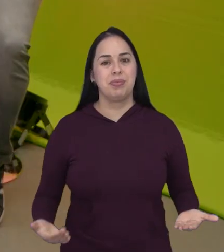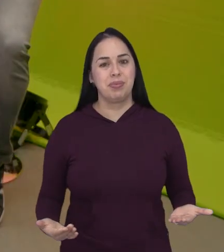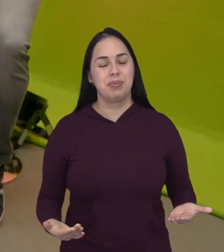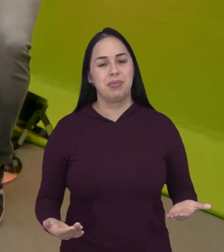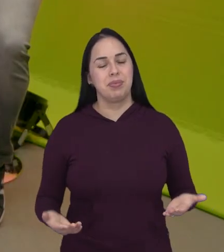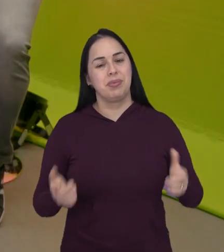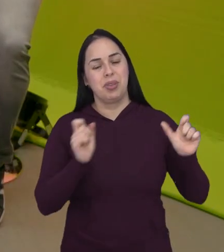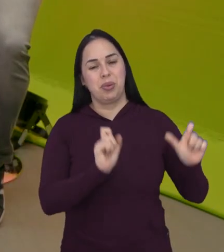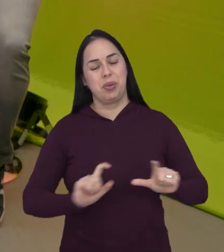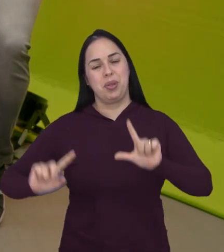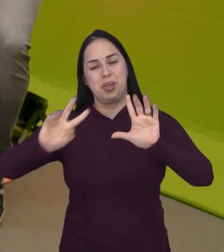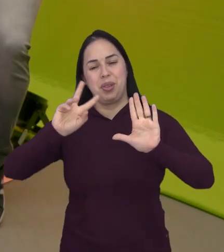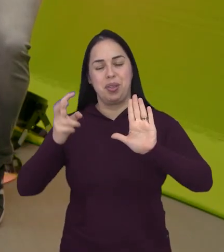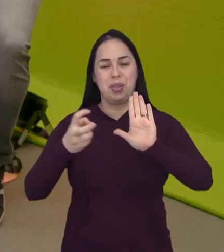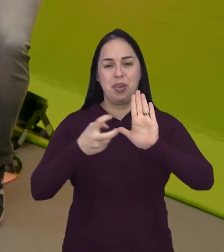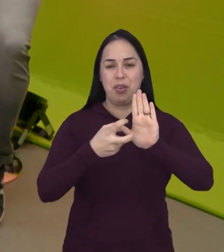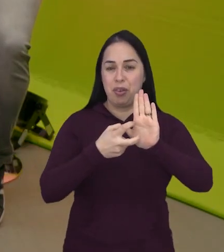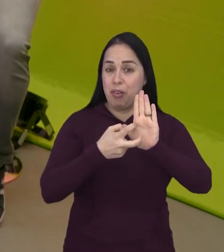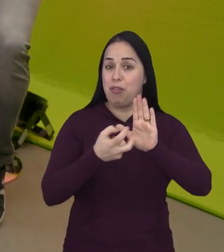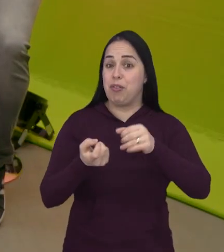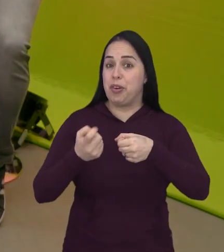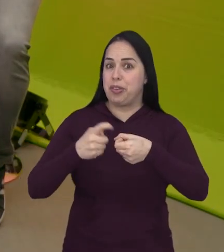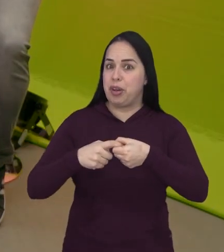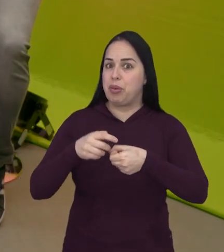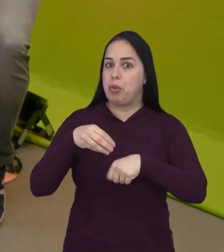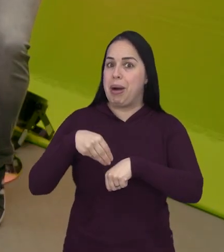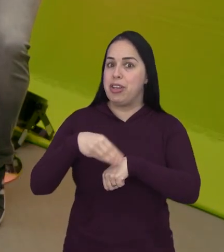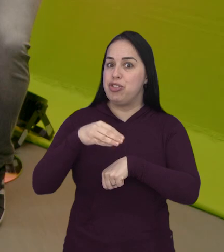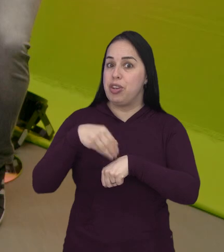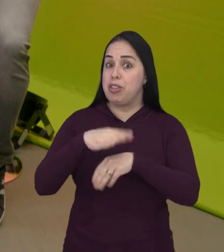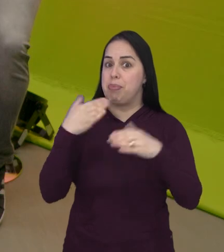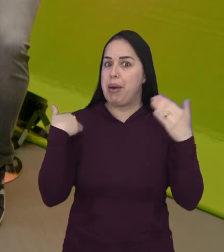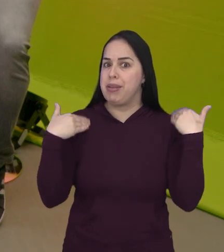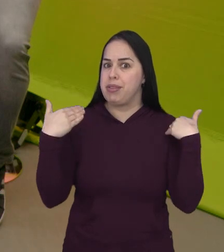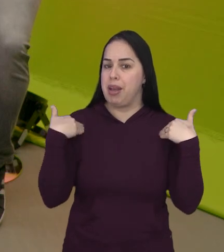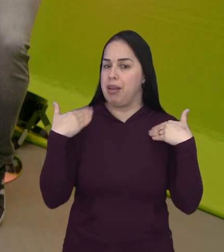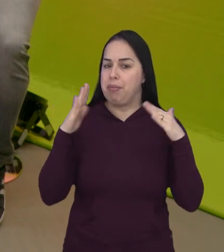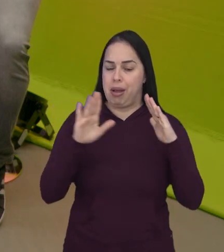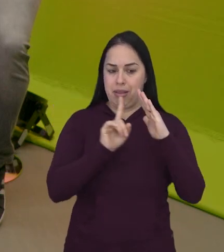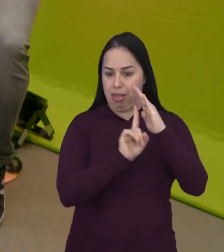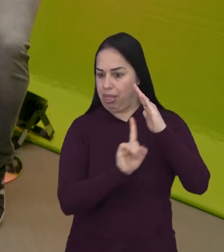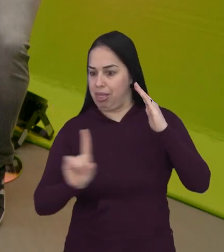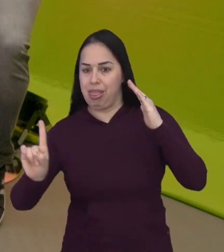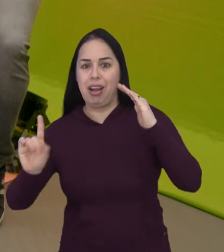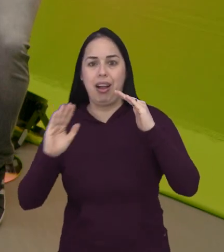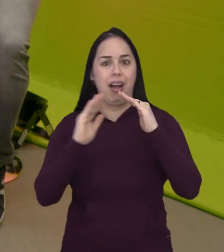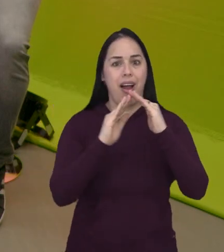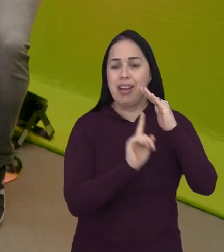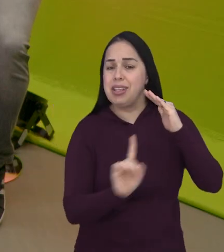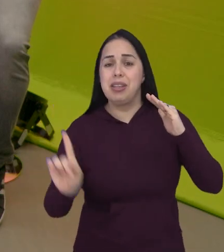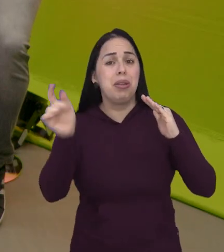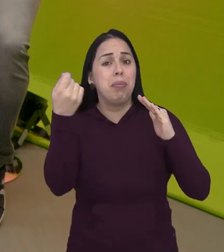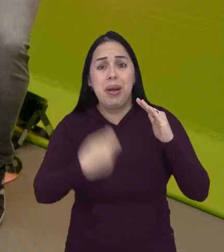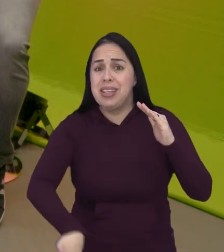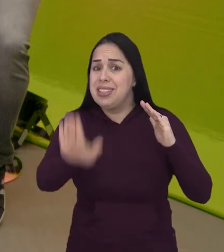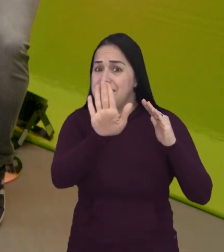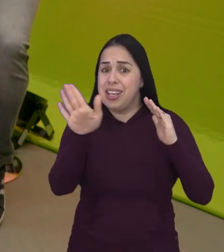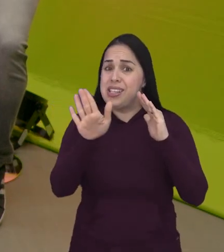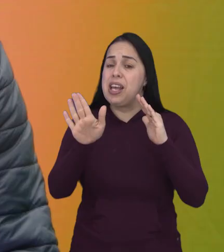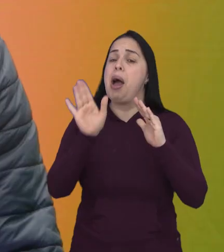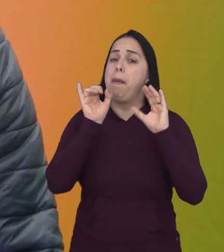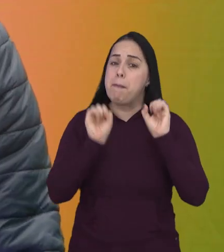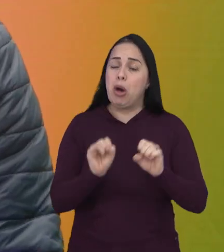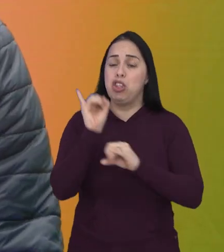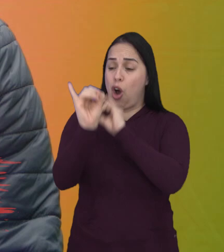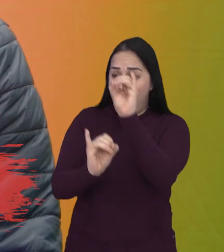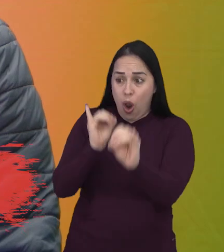Conexão Cultura de volta com uma sugestão de passeio para você fazer, sem nem sair de casa, conferir exposições lindíssimas